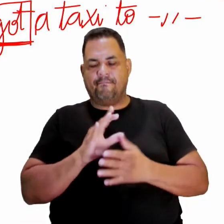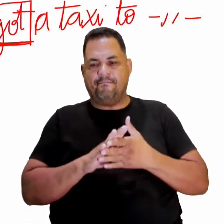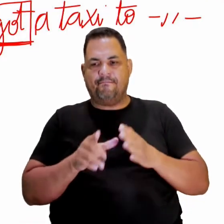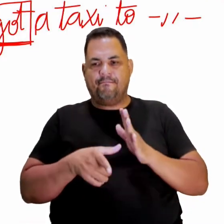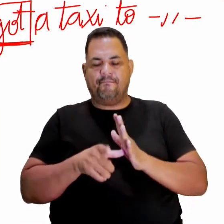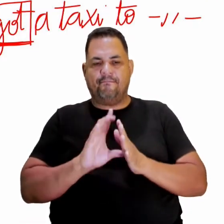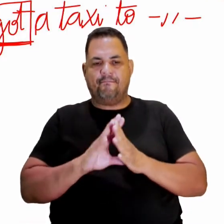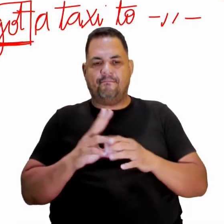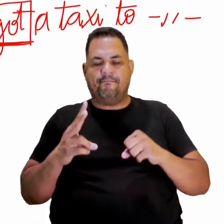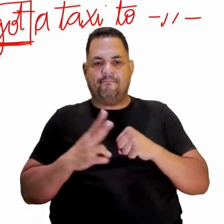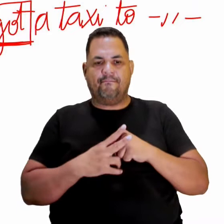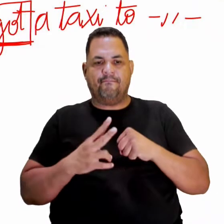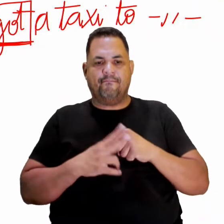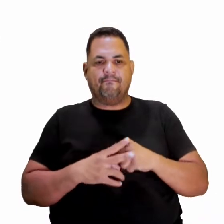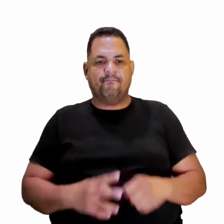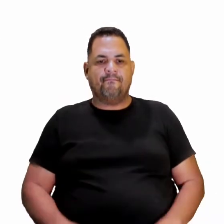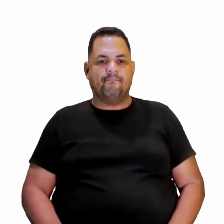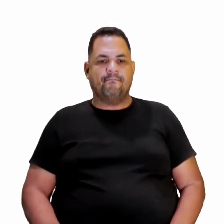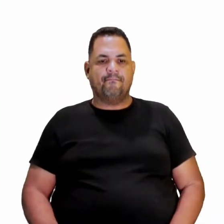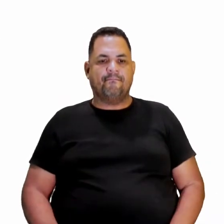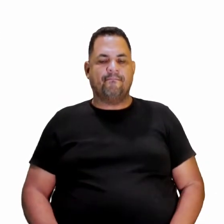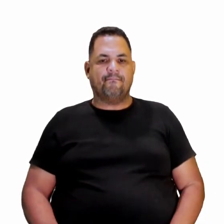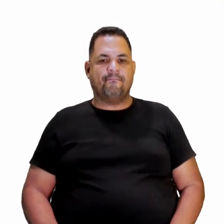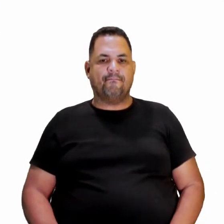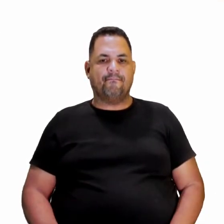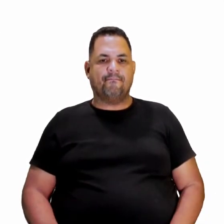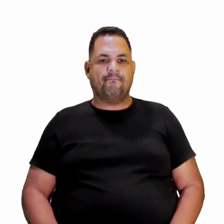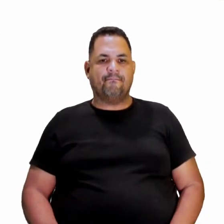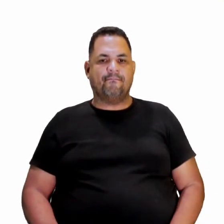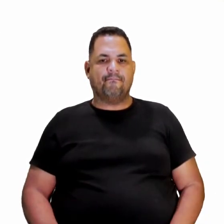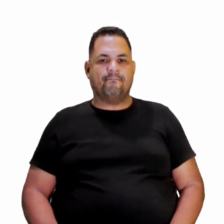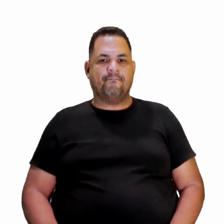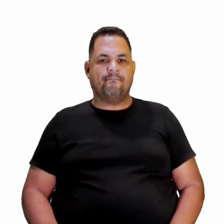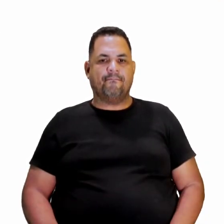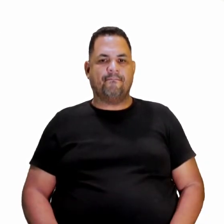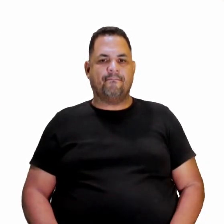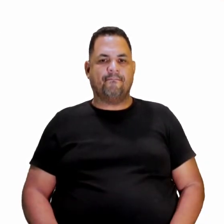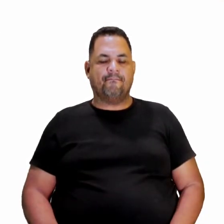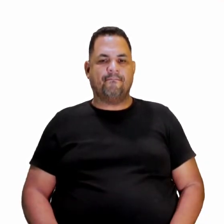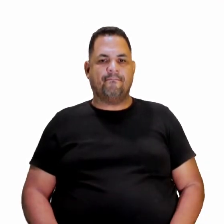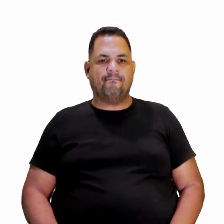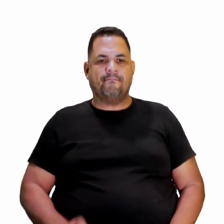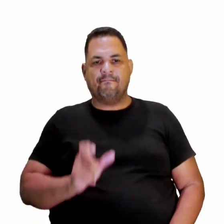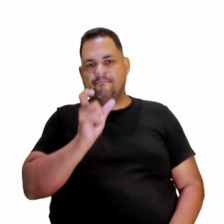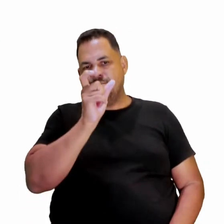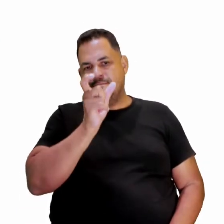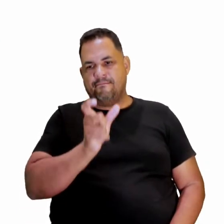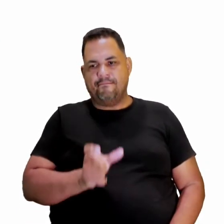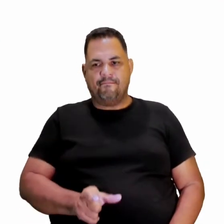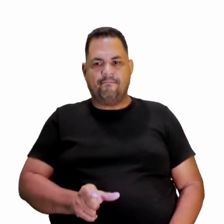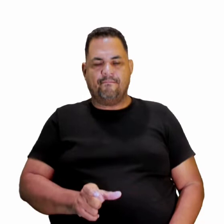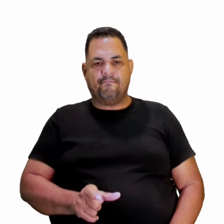vocês lá, eu vou até apagar para ficar mais claro aqui. Eu falei para vocês lá a posição sujeito,